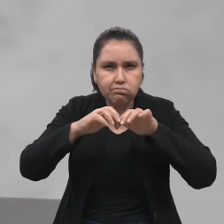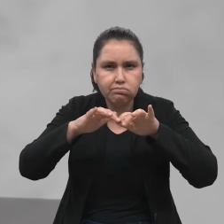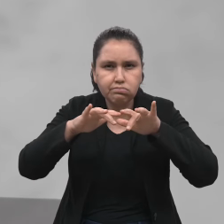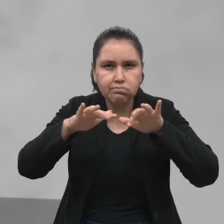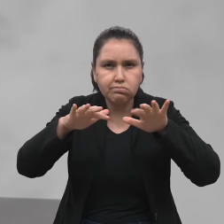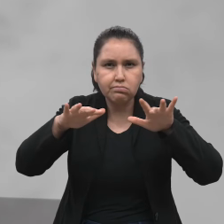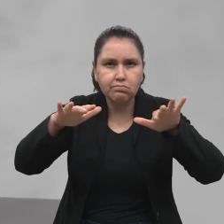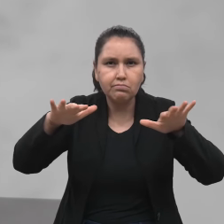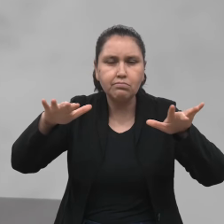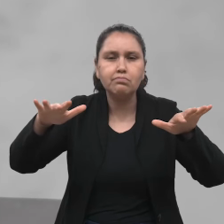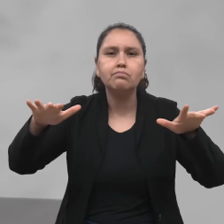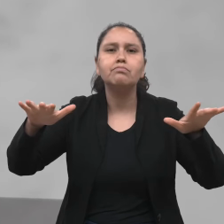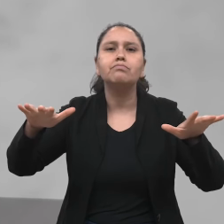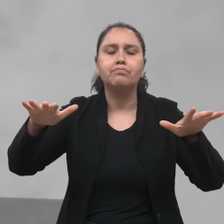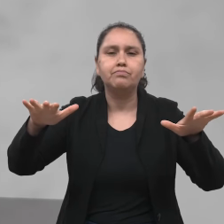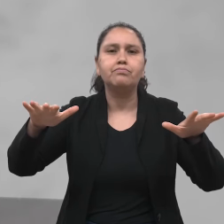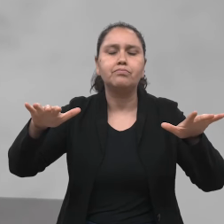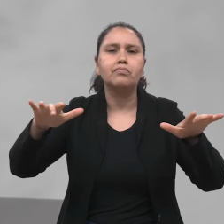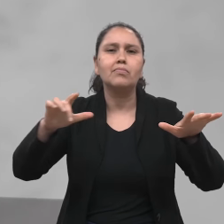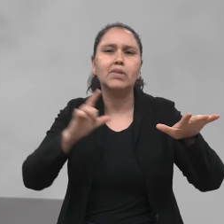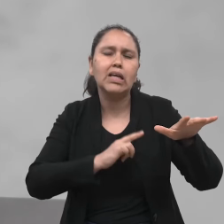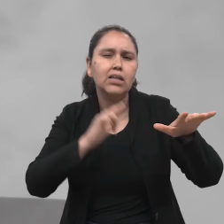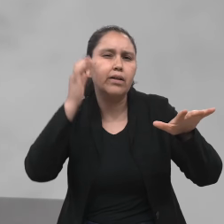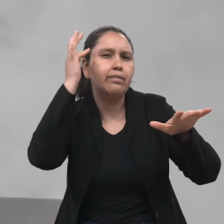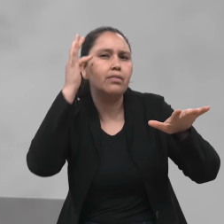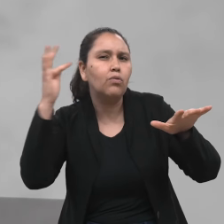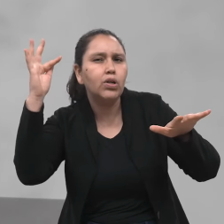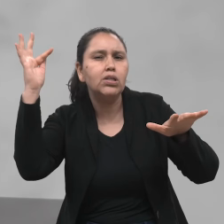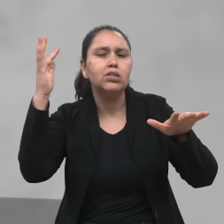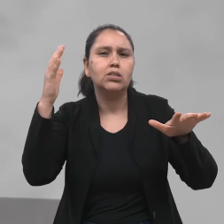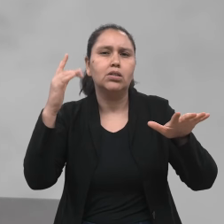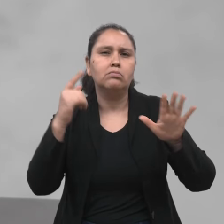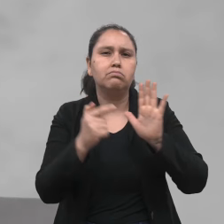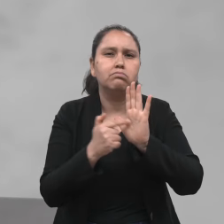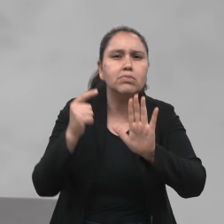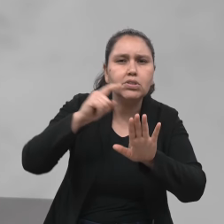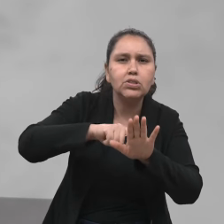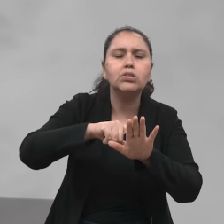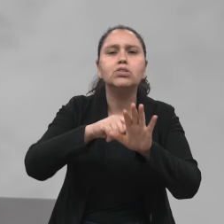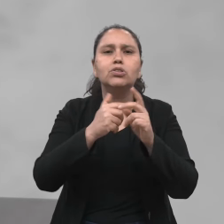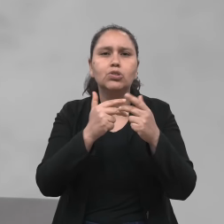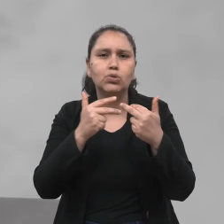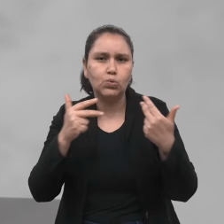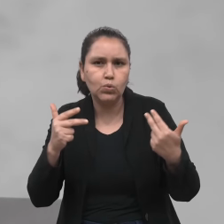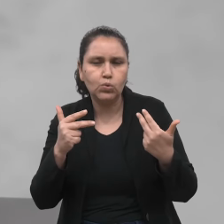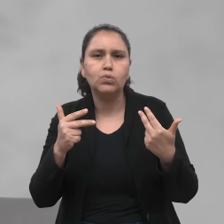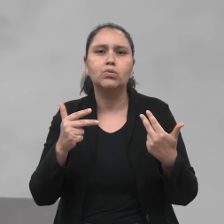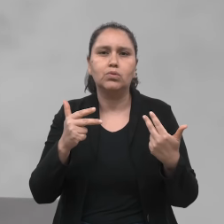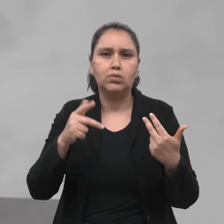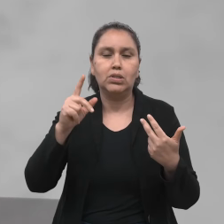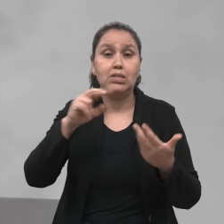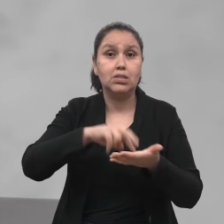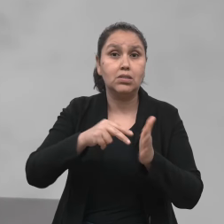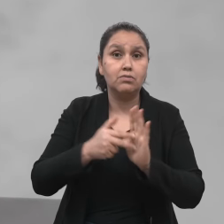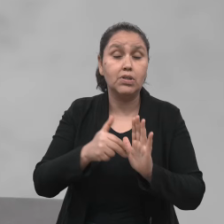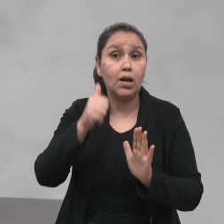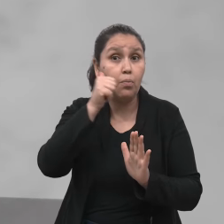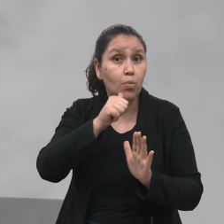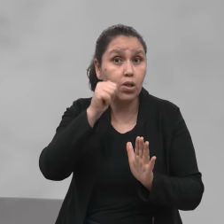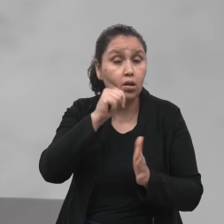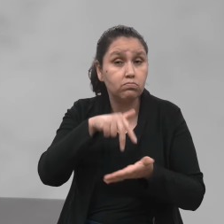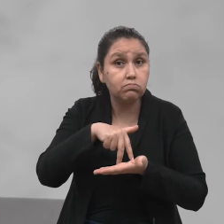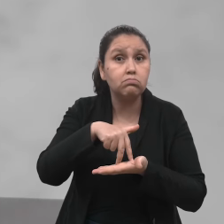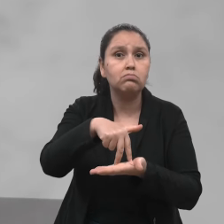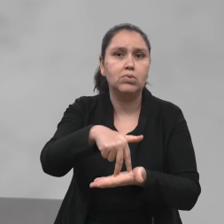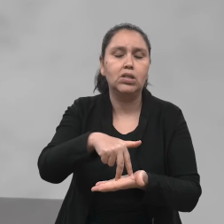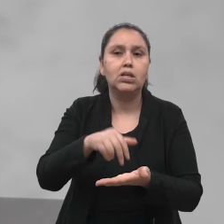Né, e colocar uma história de violência no mundo, com o meu estilo bem metafórico e teoria, né, e com esses casos, eu acho que há a oportunidade de